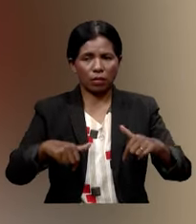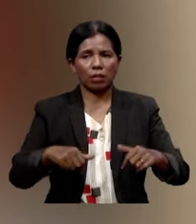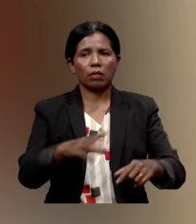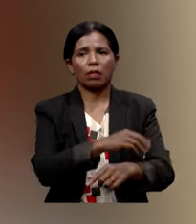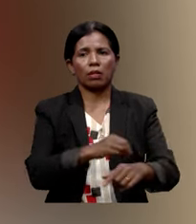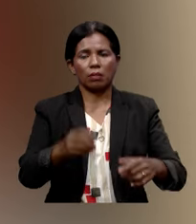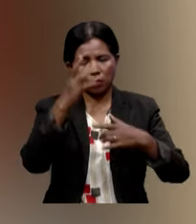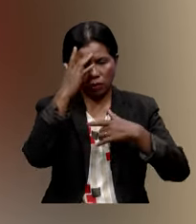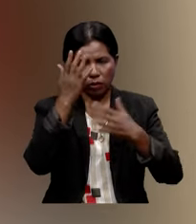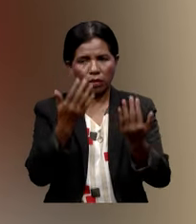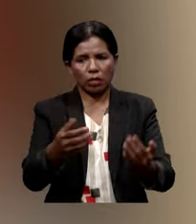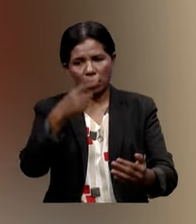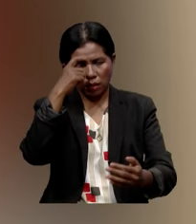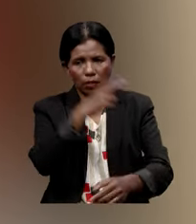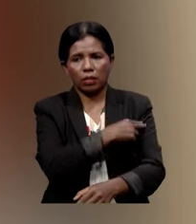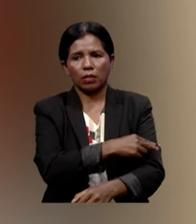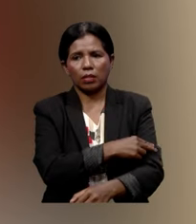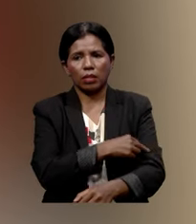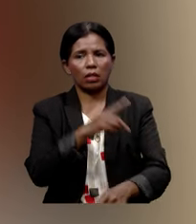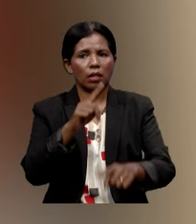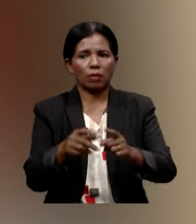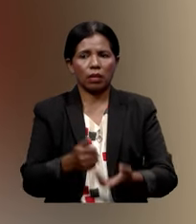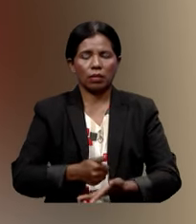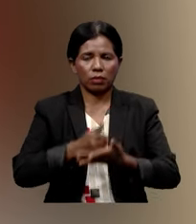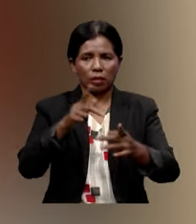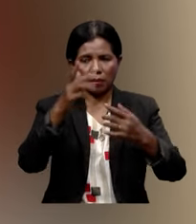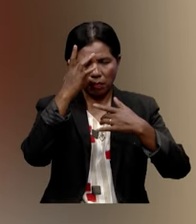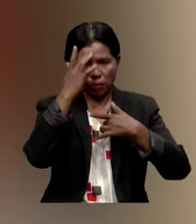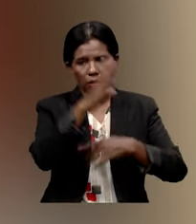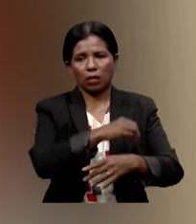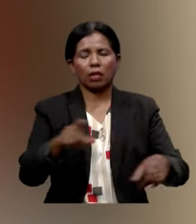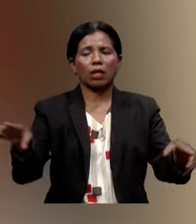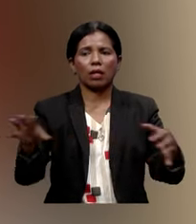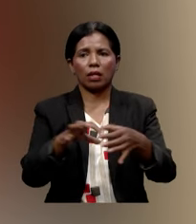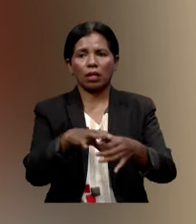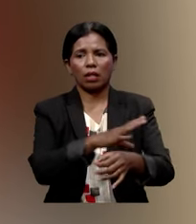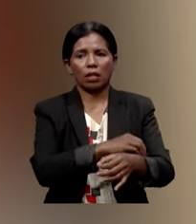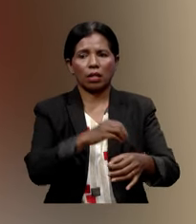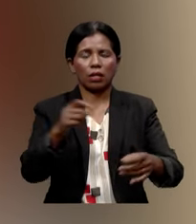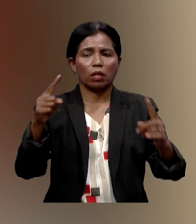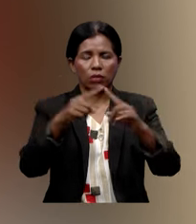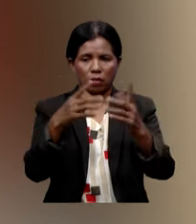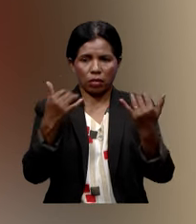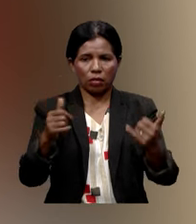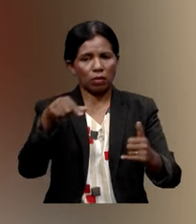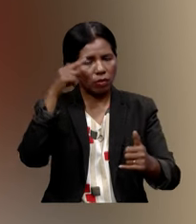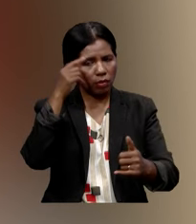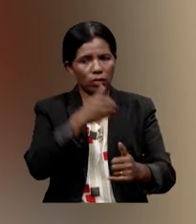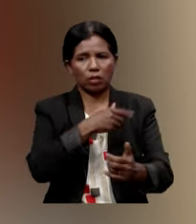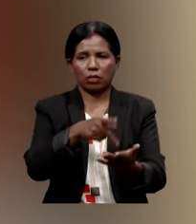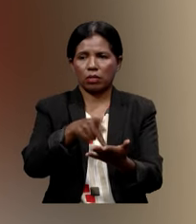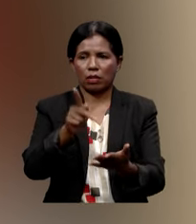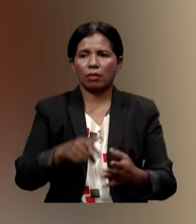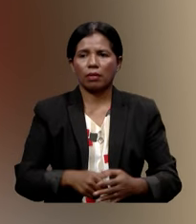condição grave. Também hospital Cira Ne lá atende uma paciente timoruan ligado com dívida Nebeha Mactó ou em loro um governo Cira com o